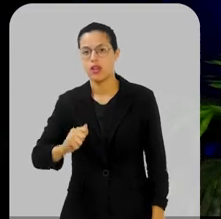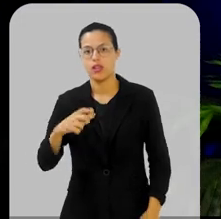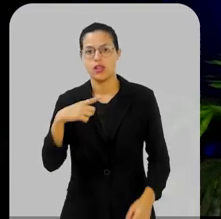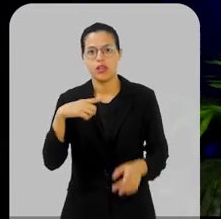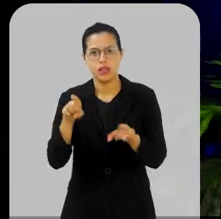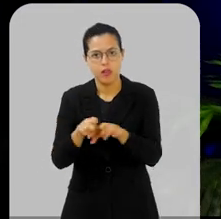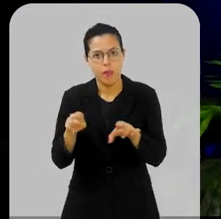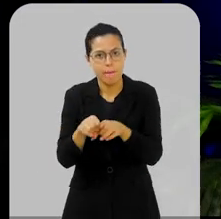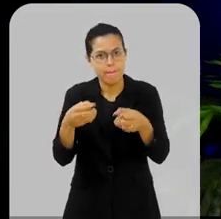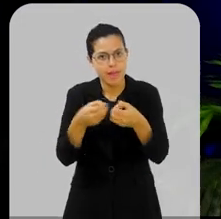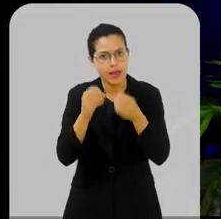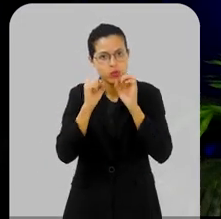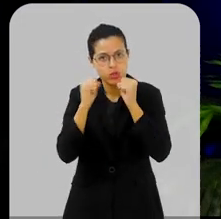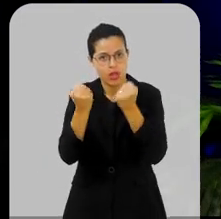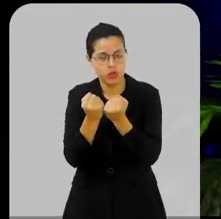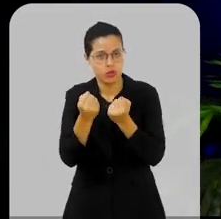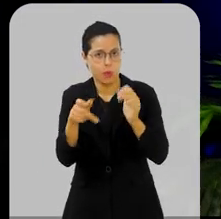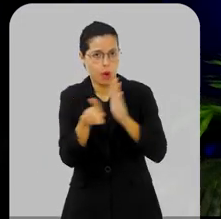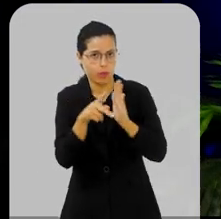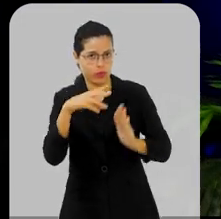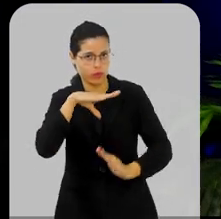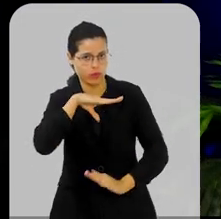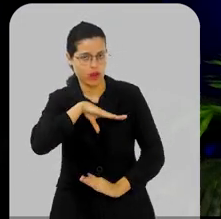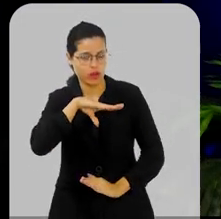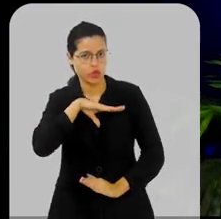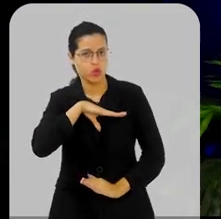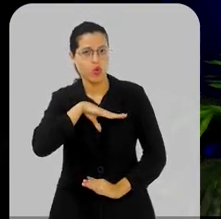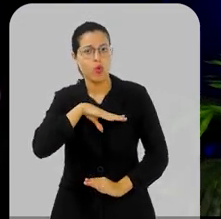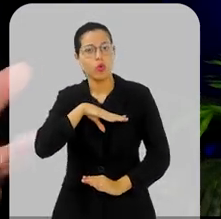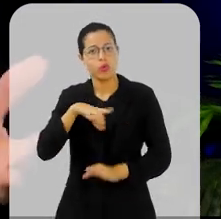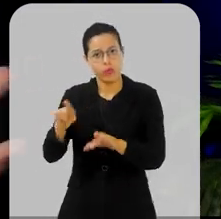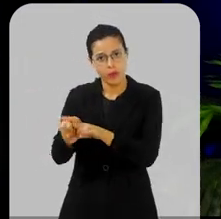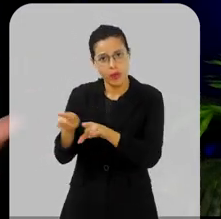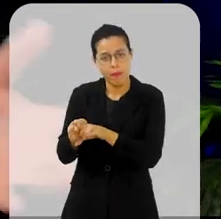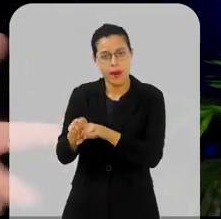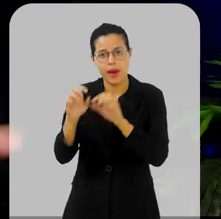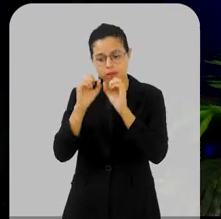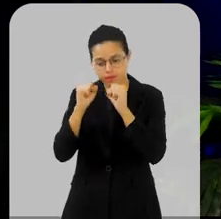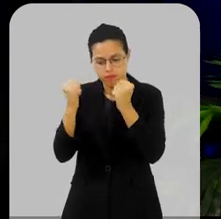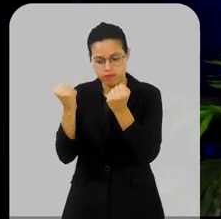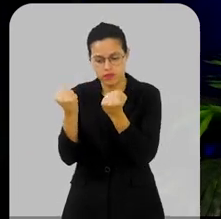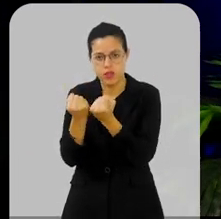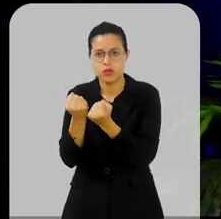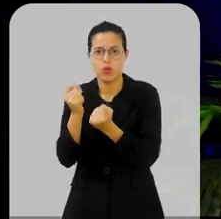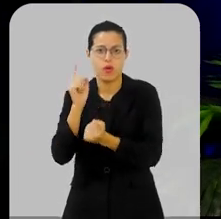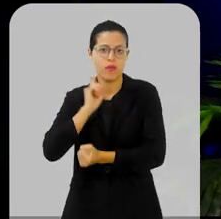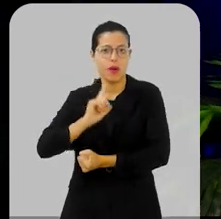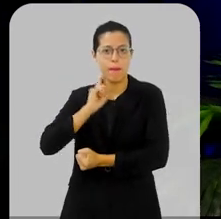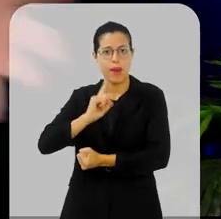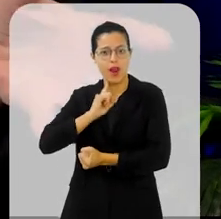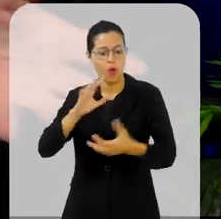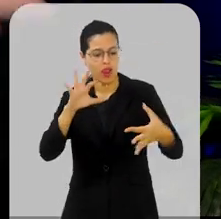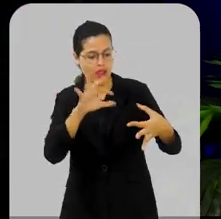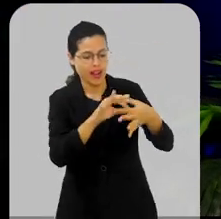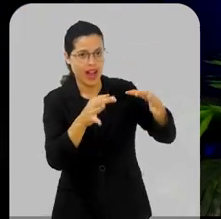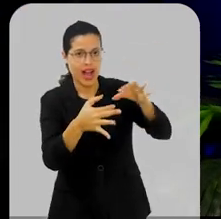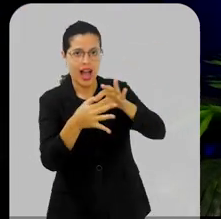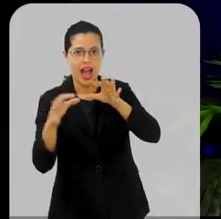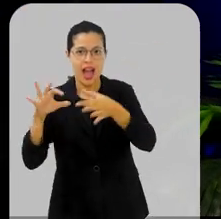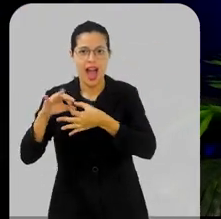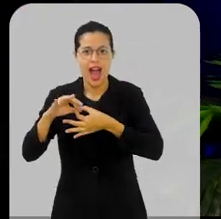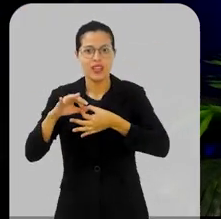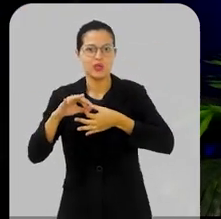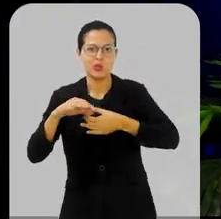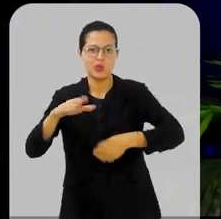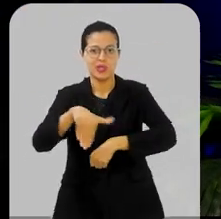Vasco, você teria o estádio do Flamengo, e conectando tudo ali, aquele eixo